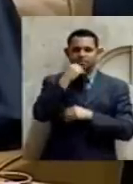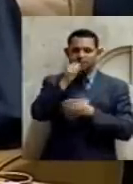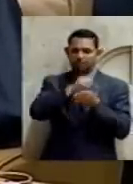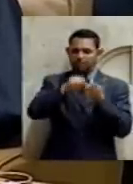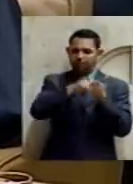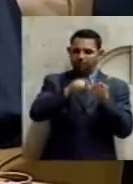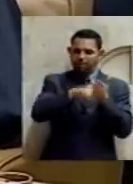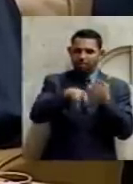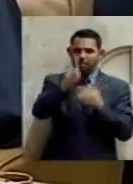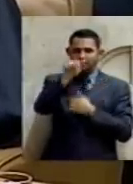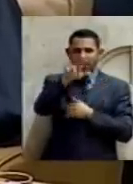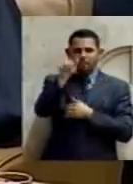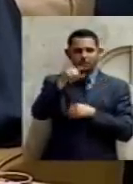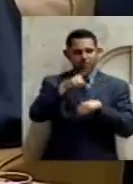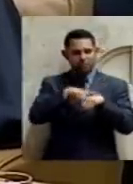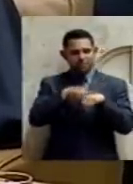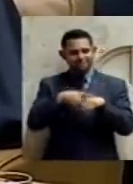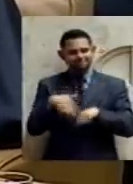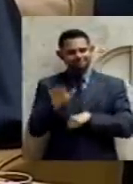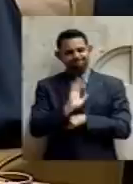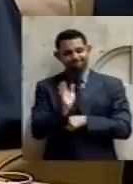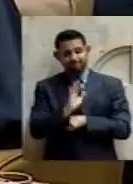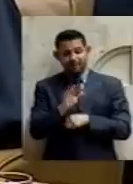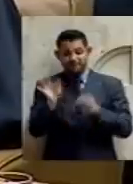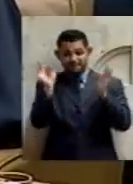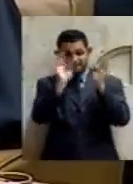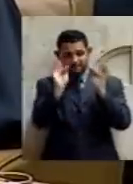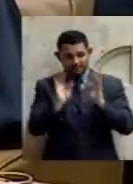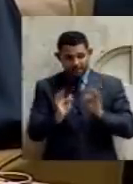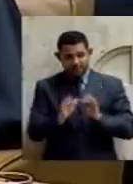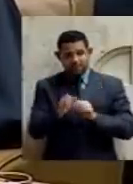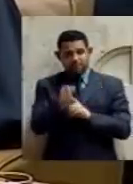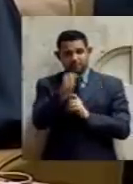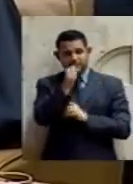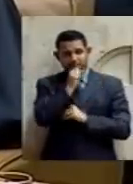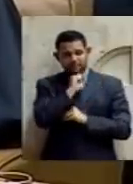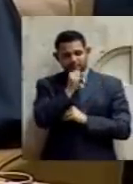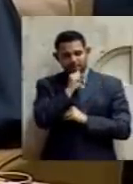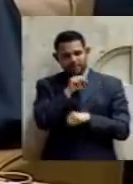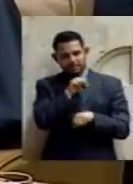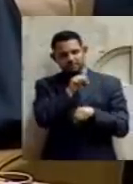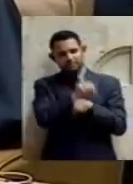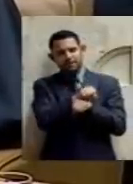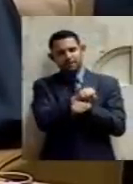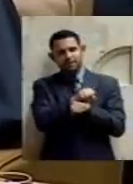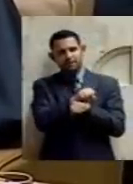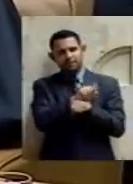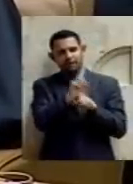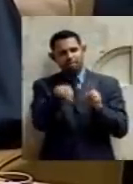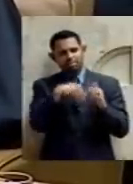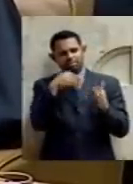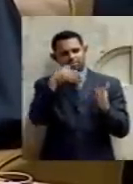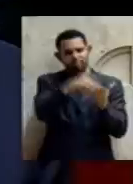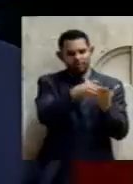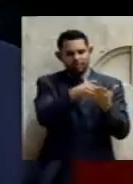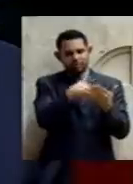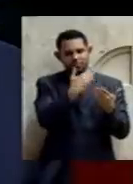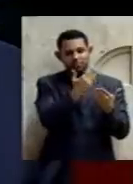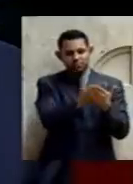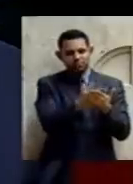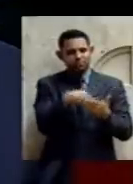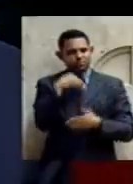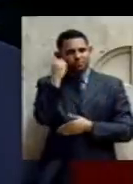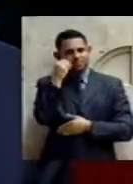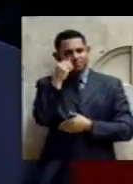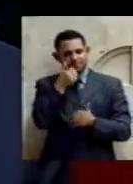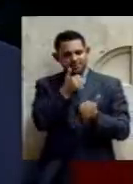o momento da despedida. Feliz o velho pároco do interior que até o último dia